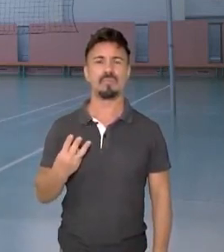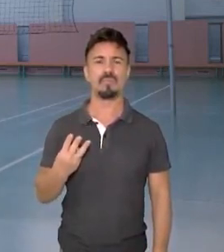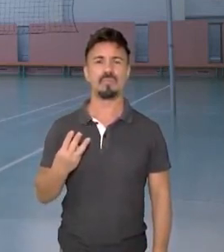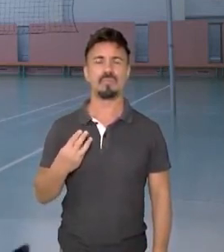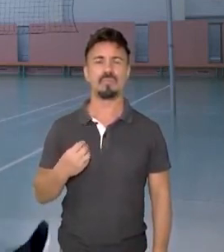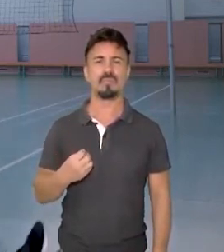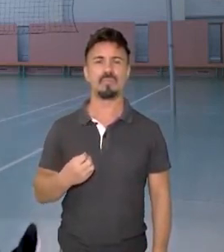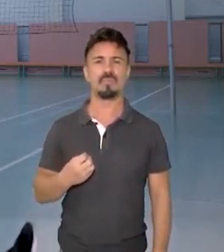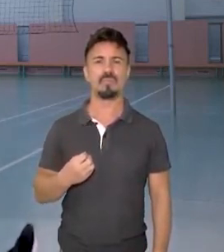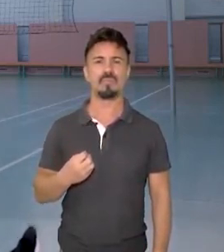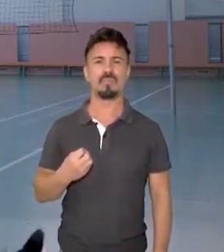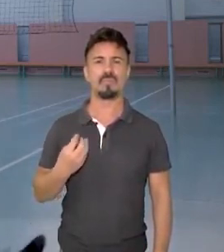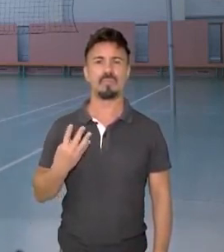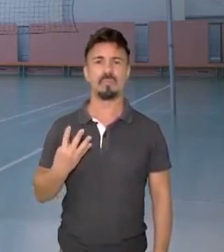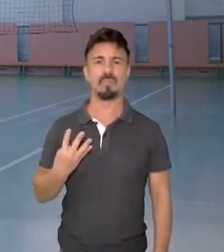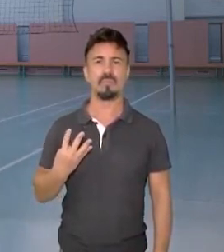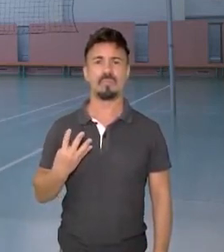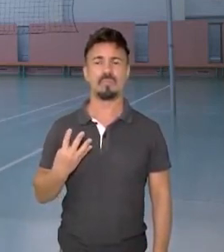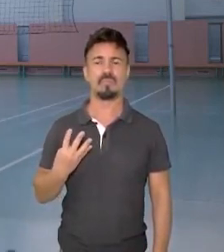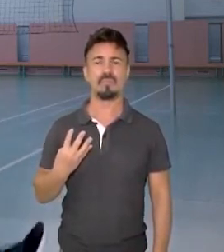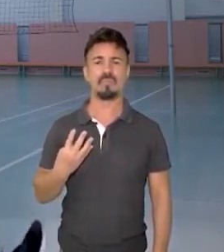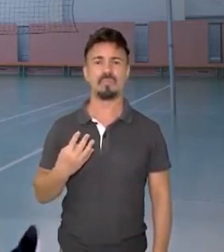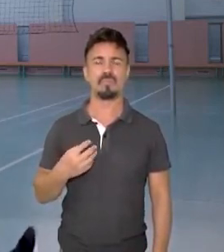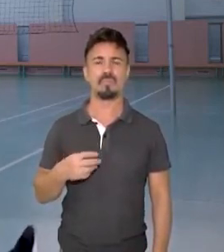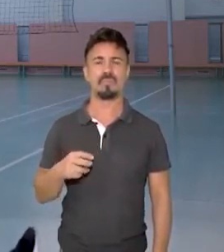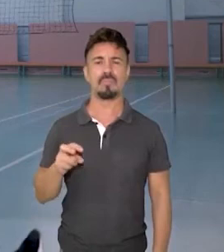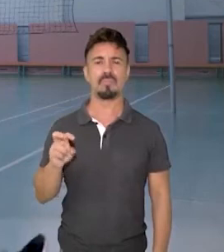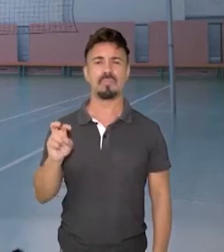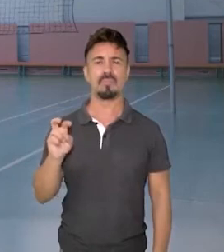três quatro